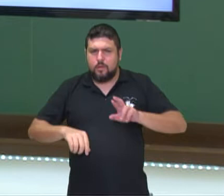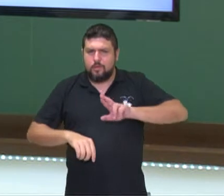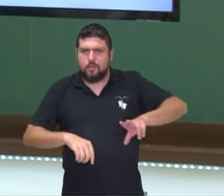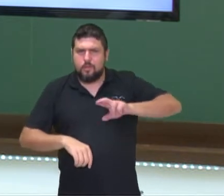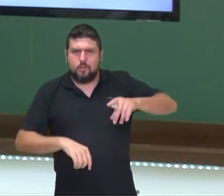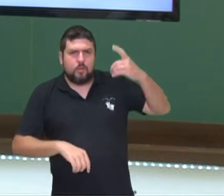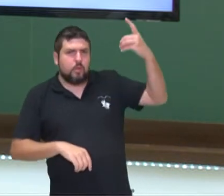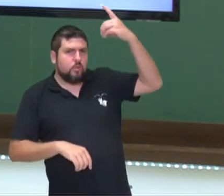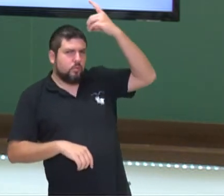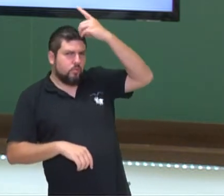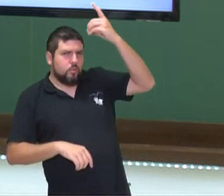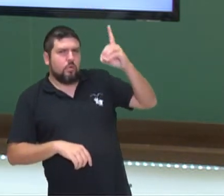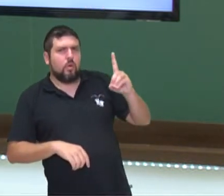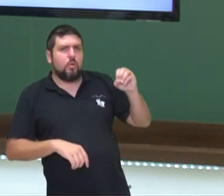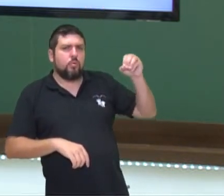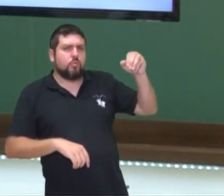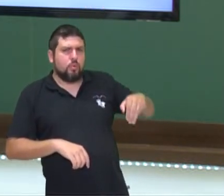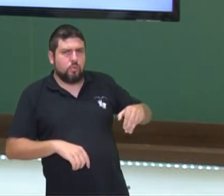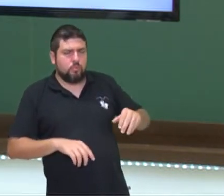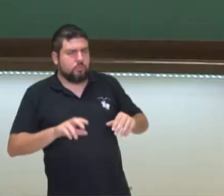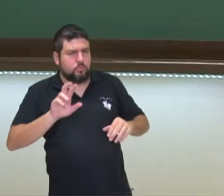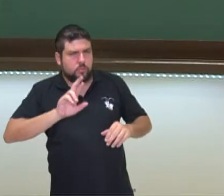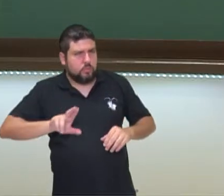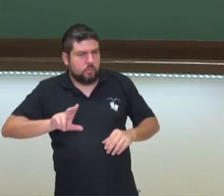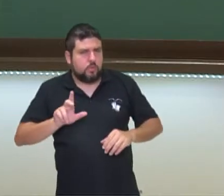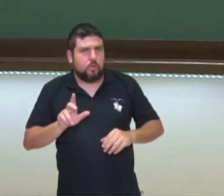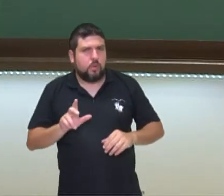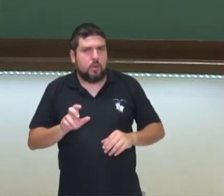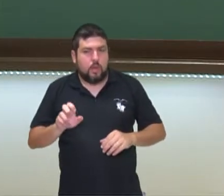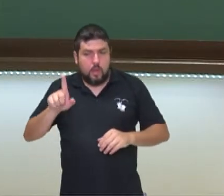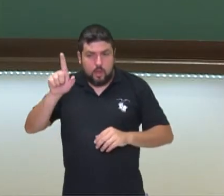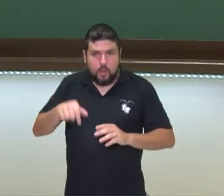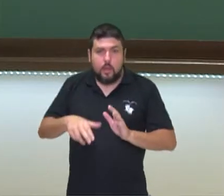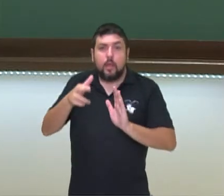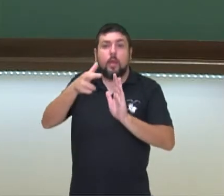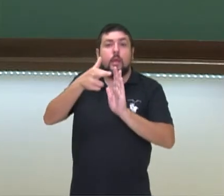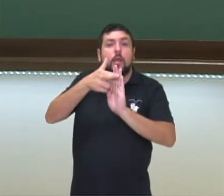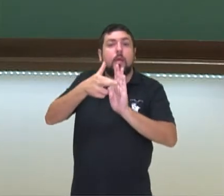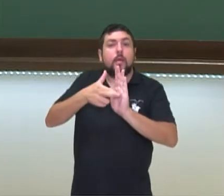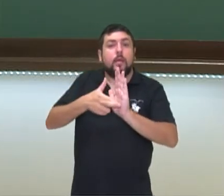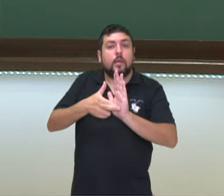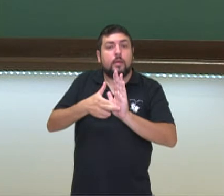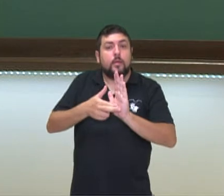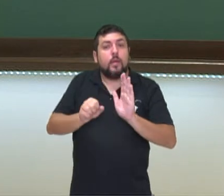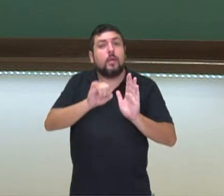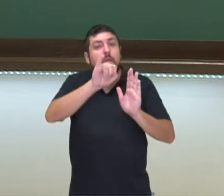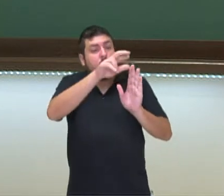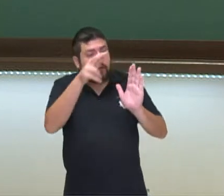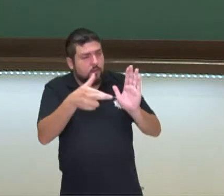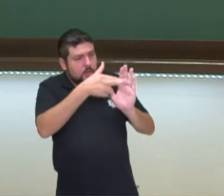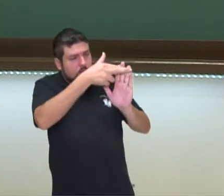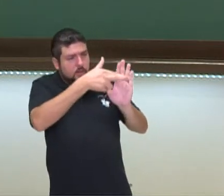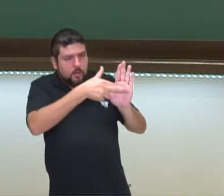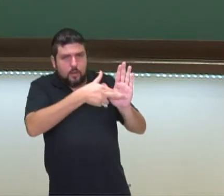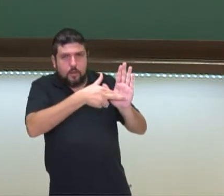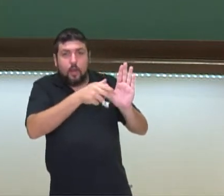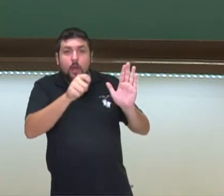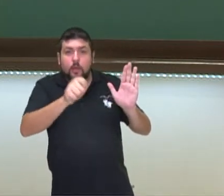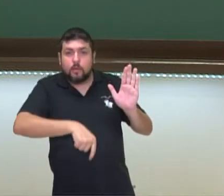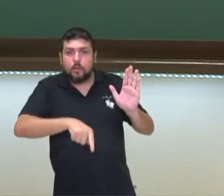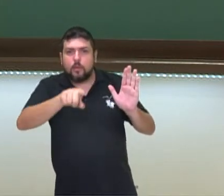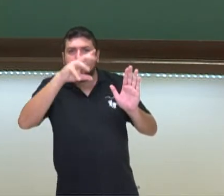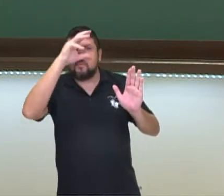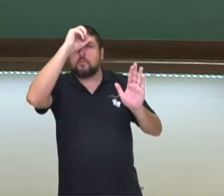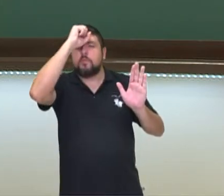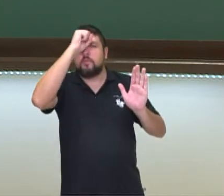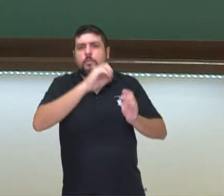dom. Nós estamos falando de regras, e se são regras, você pode aprender essas regras. Portanto, aprendendo as